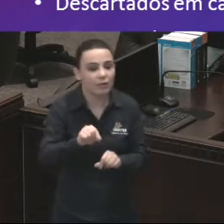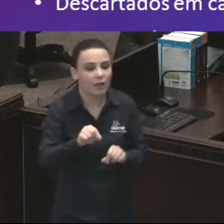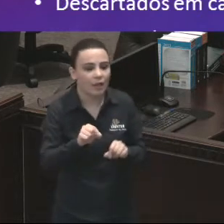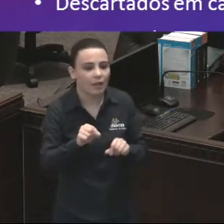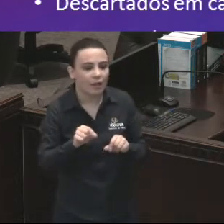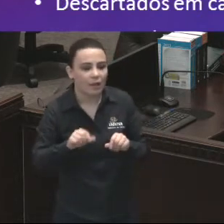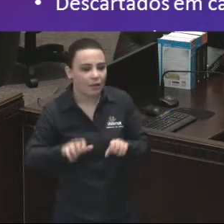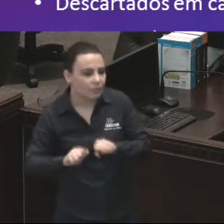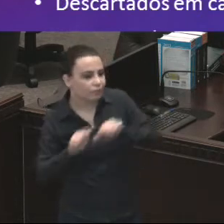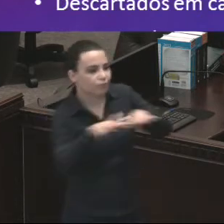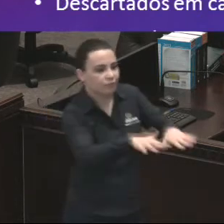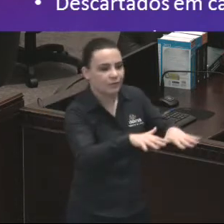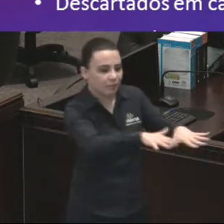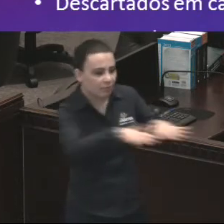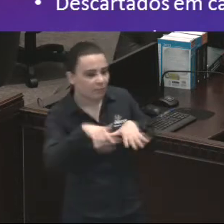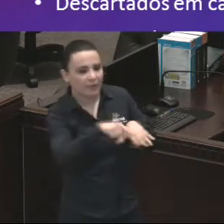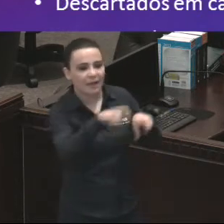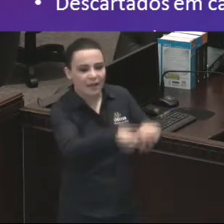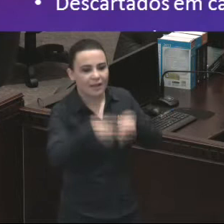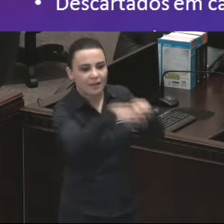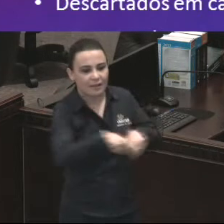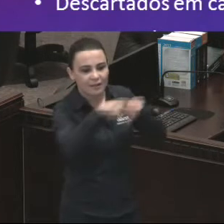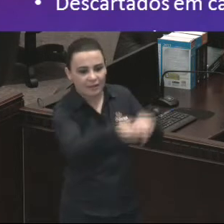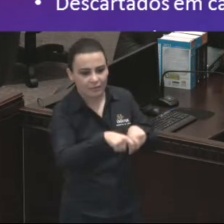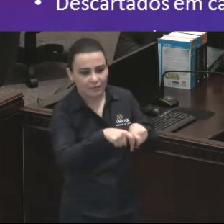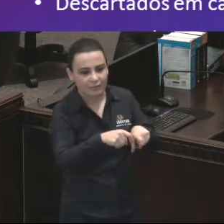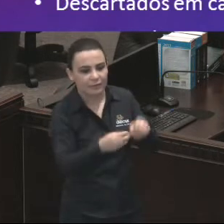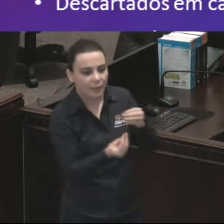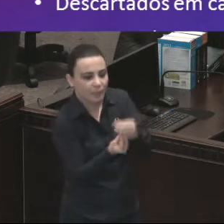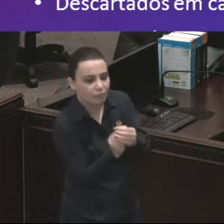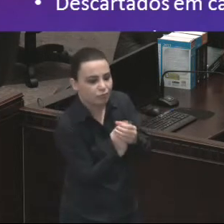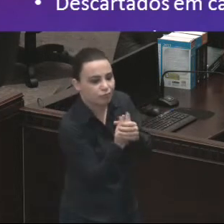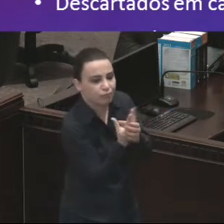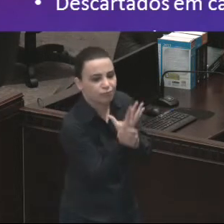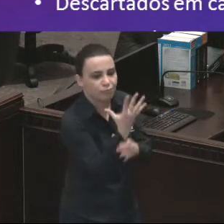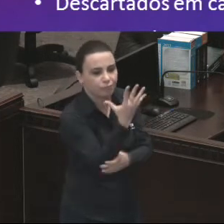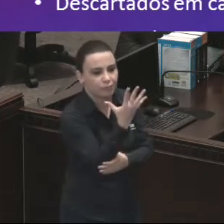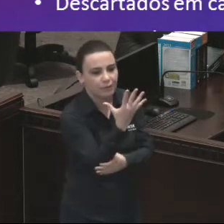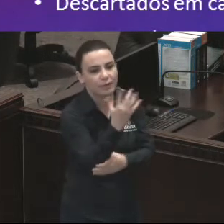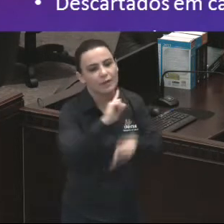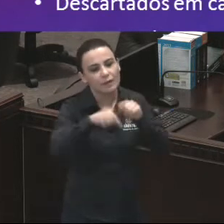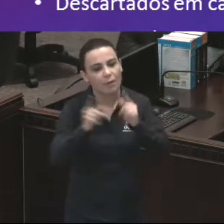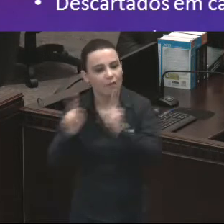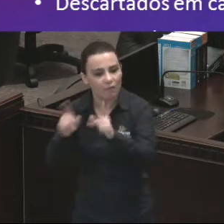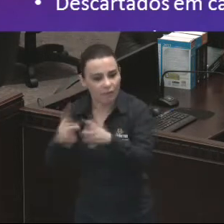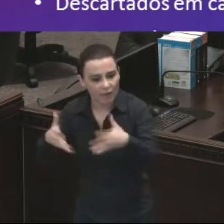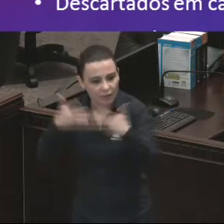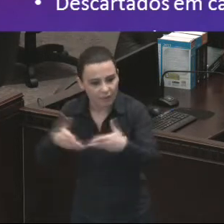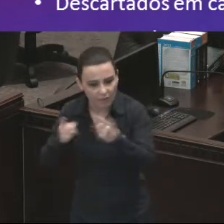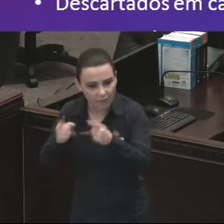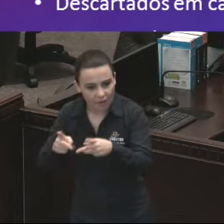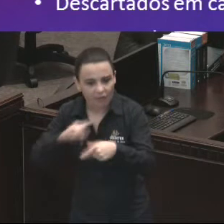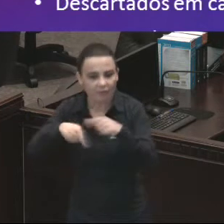Fármacos veterinários excretados nas fezes e depois utilizados como fertilizante. É muito comum as pessoas tratarem os animais e